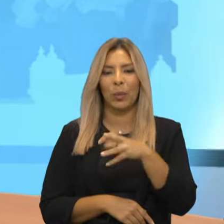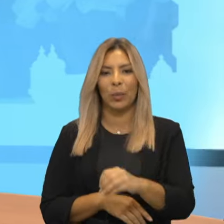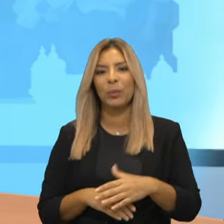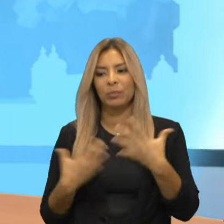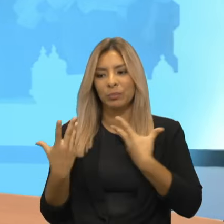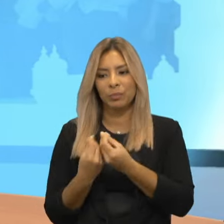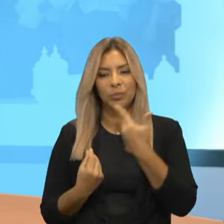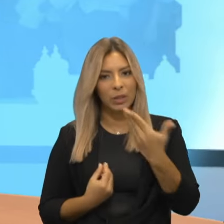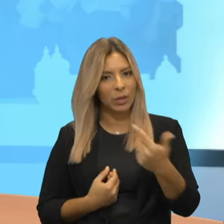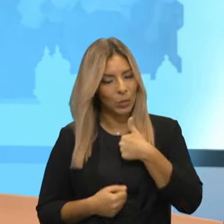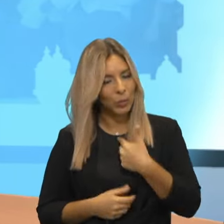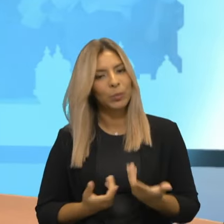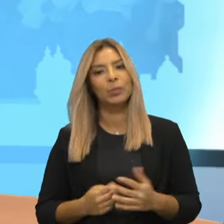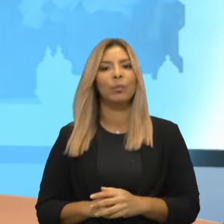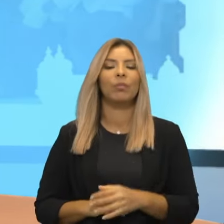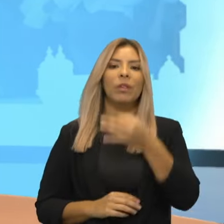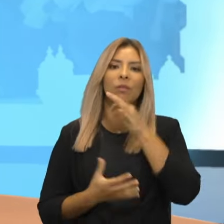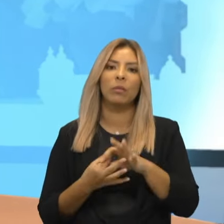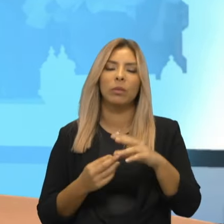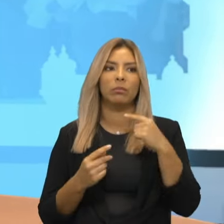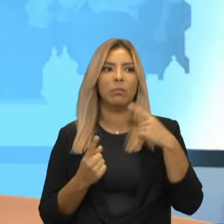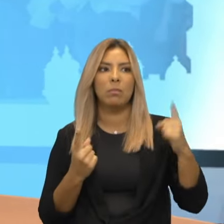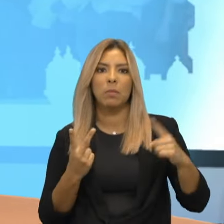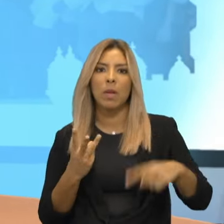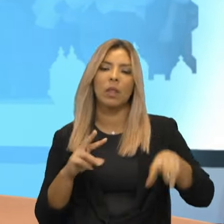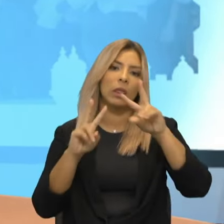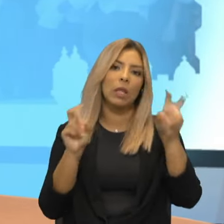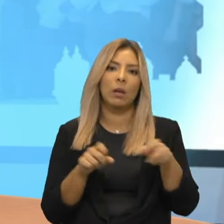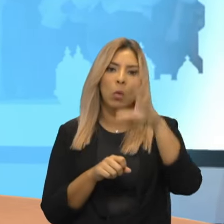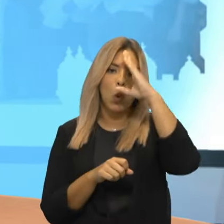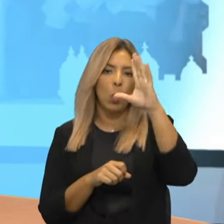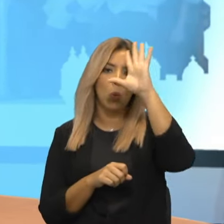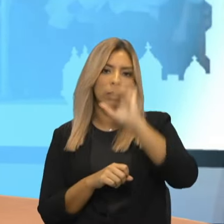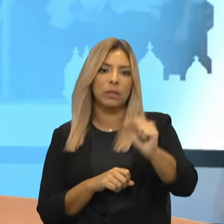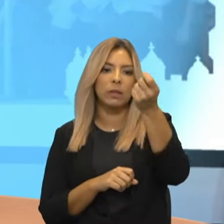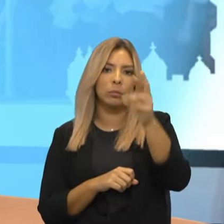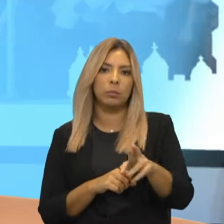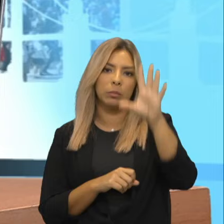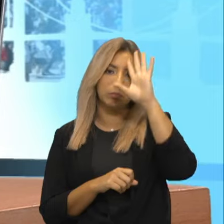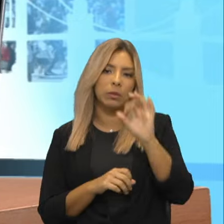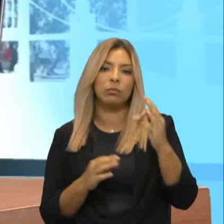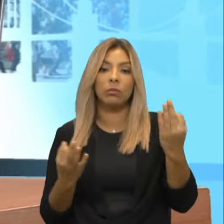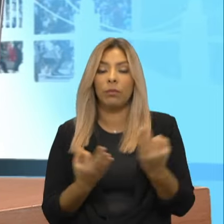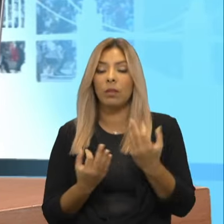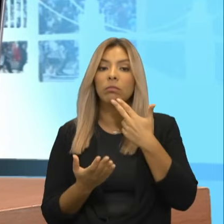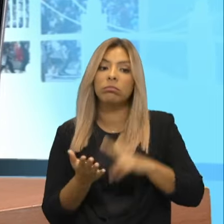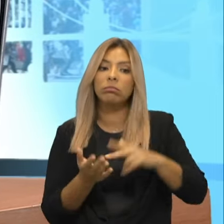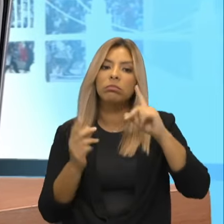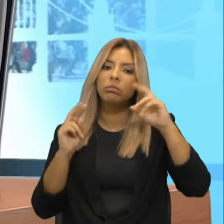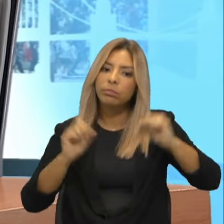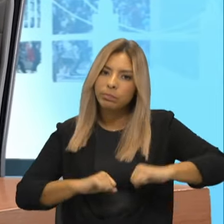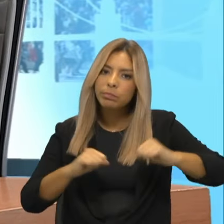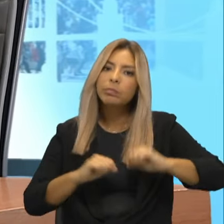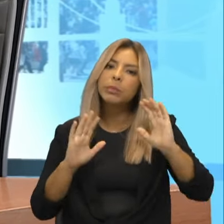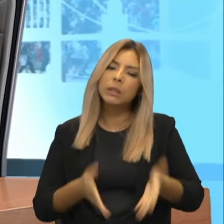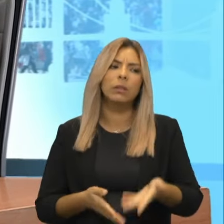companhia. Fala-se muito por estes dias do Orçamento de Estado, da importância de um consenso. E isto é tão importante porquê? Porque é que